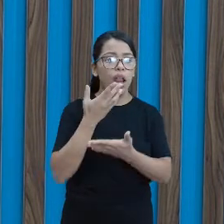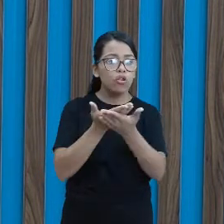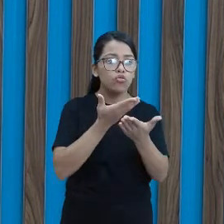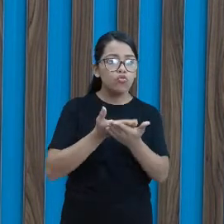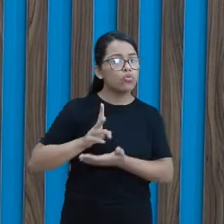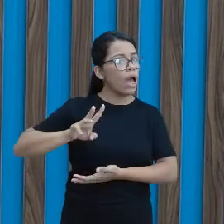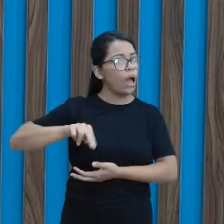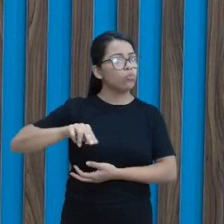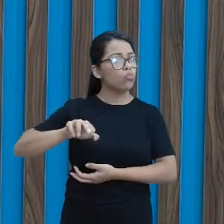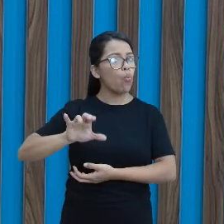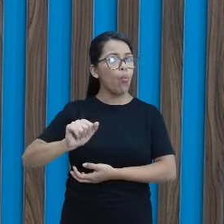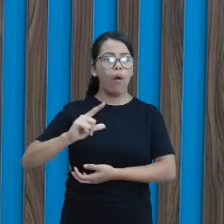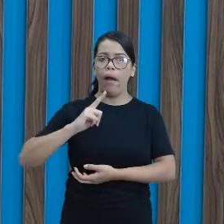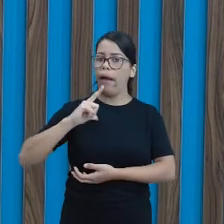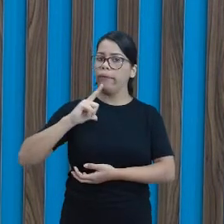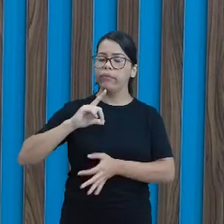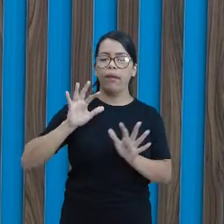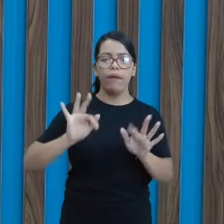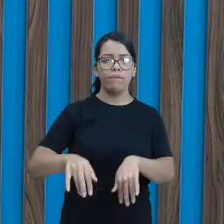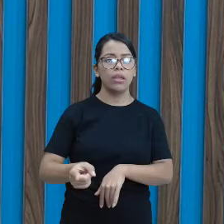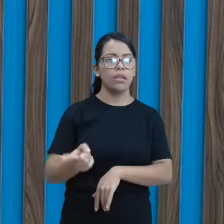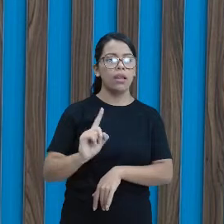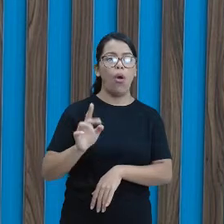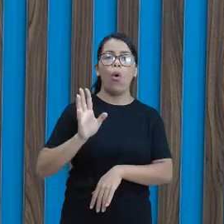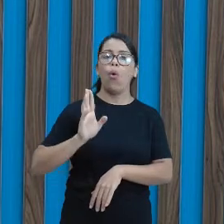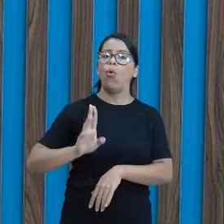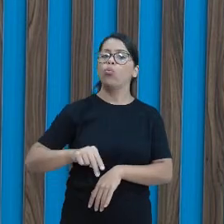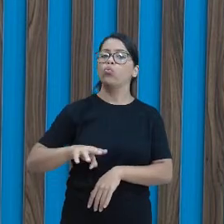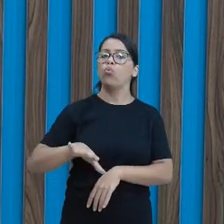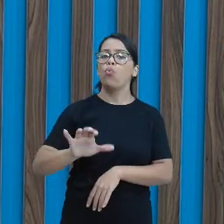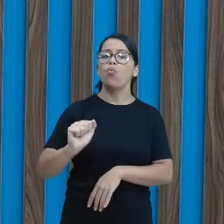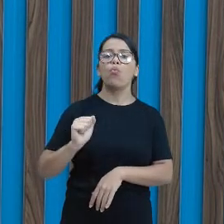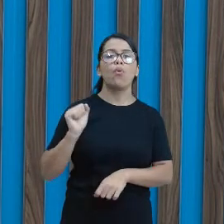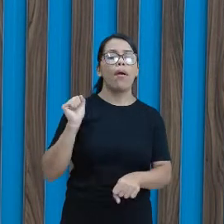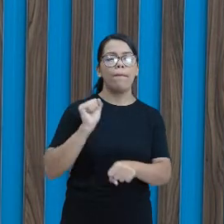estudo nunca tem fim, ele nunca para. É sempre um processo,